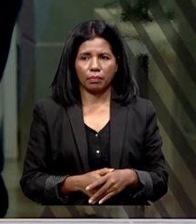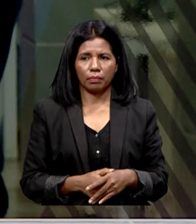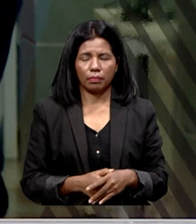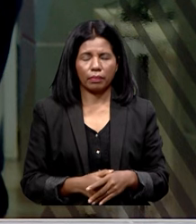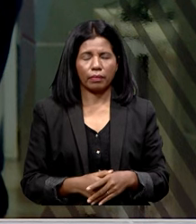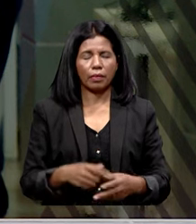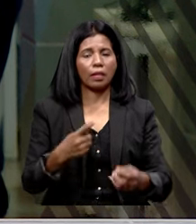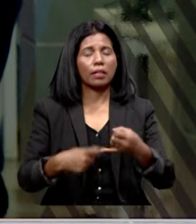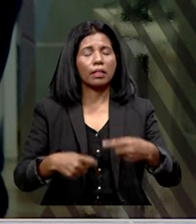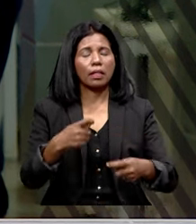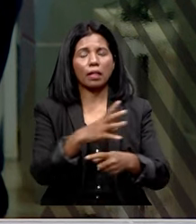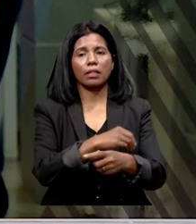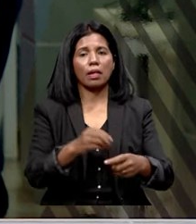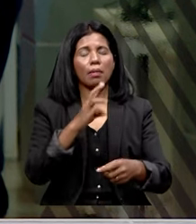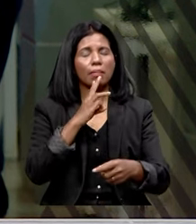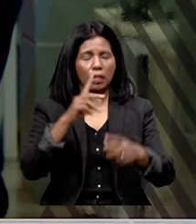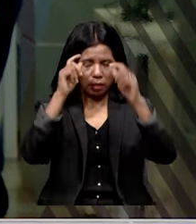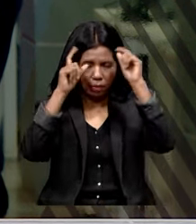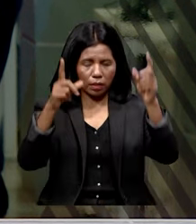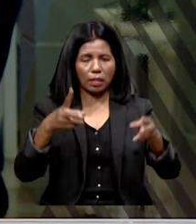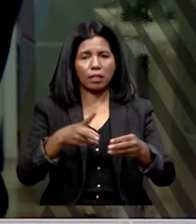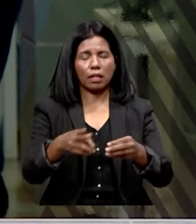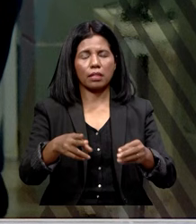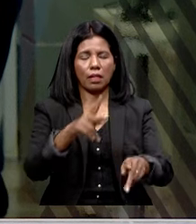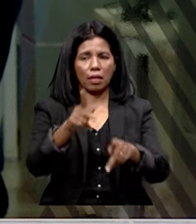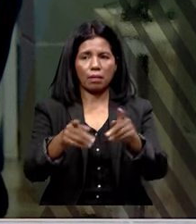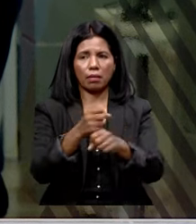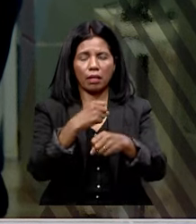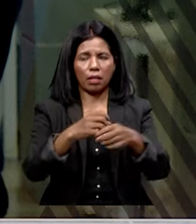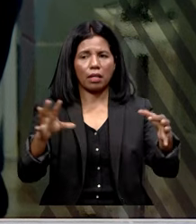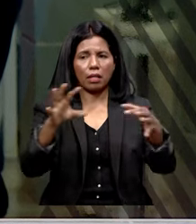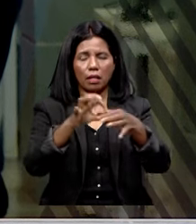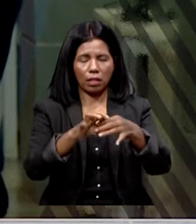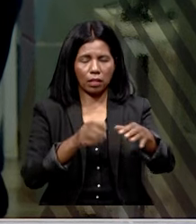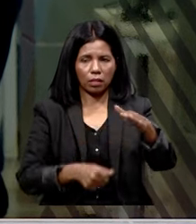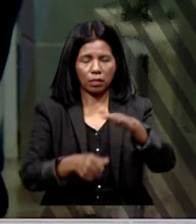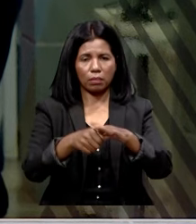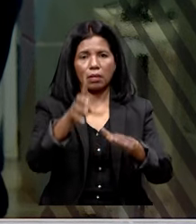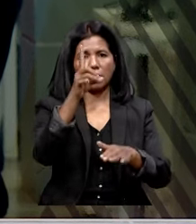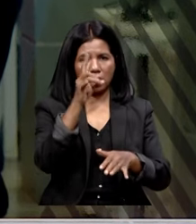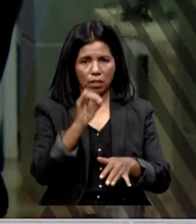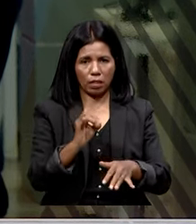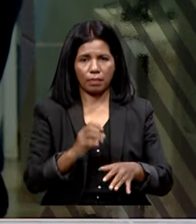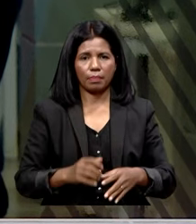Tecnico Empresa Público B Timor-Leste, CTSK, não é comunidade de ligação ilegalmente capital dele.